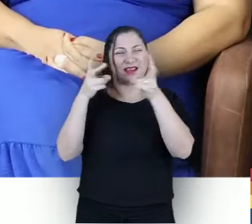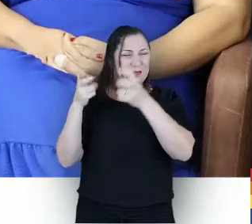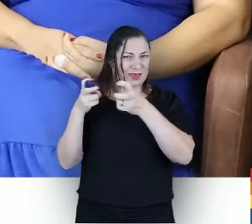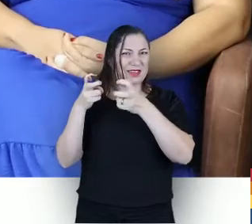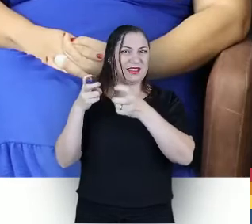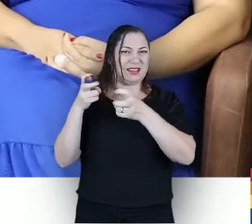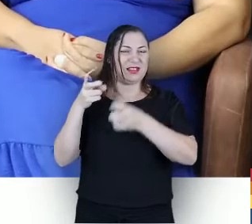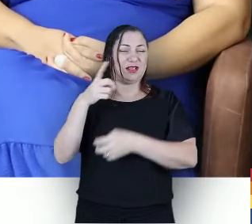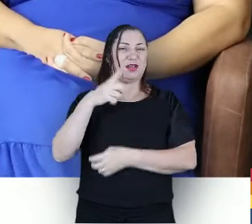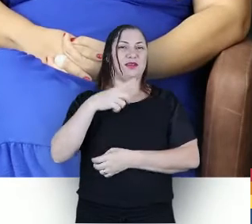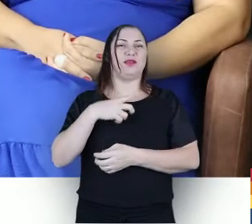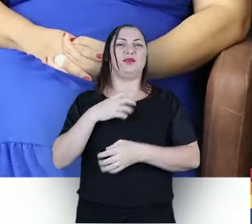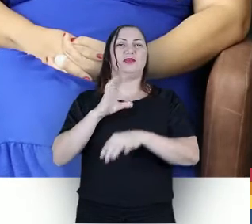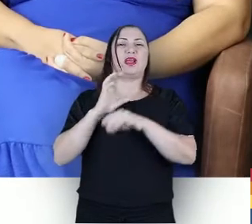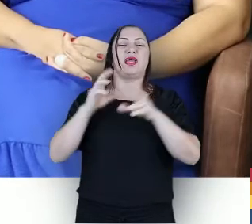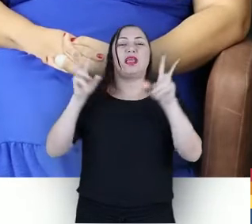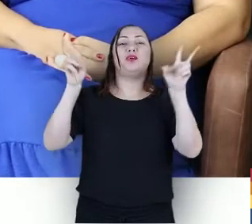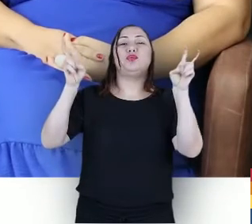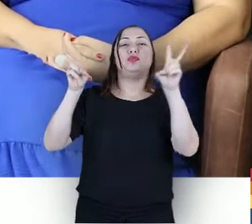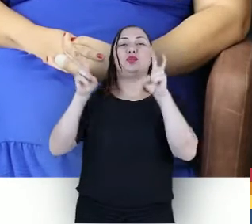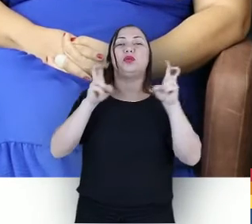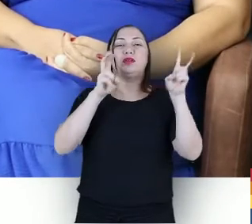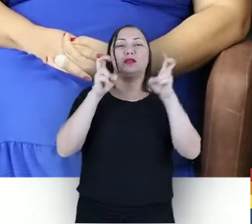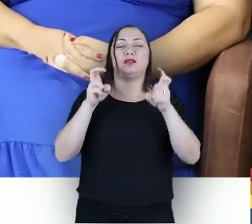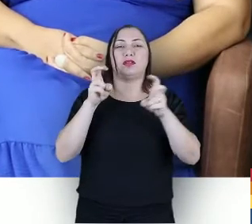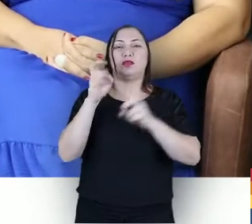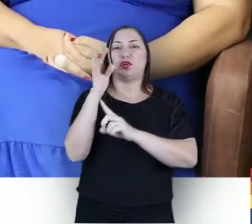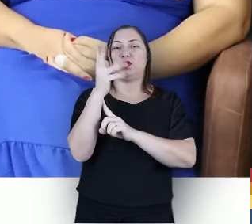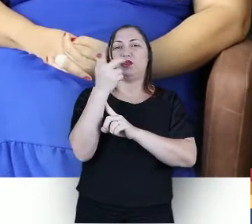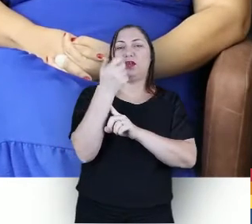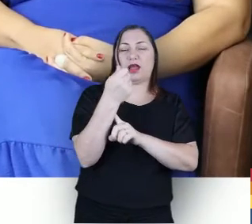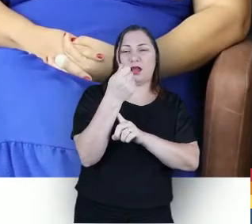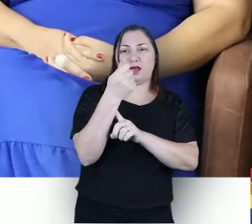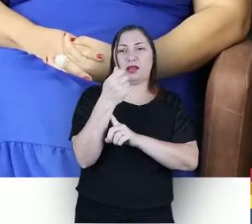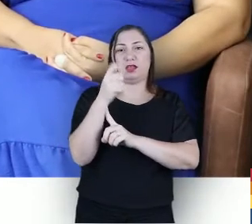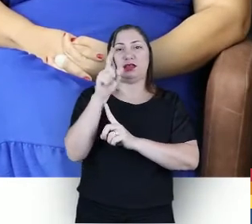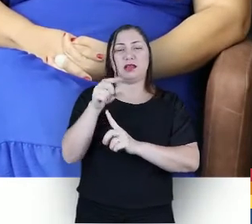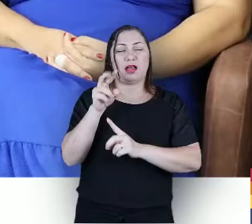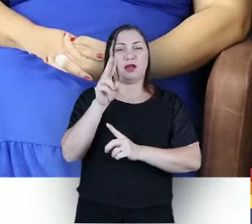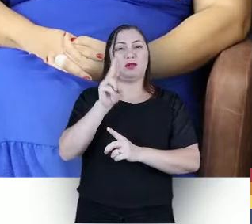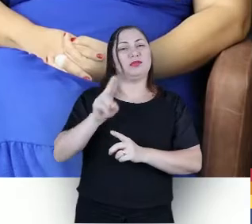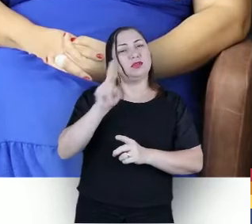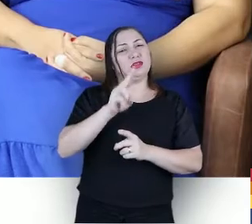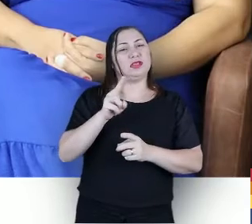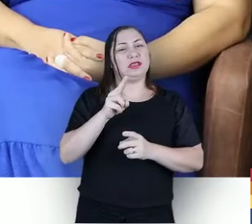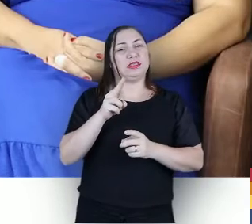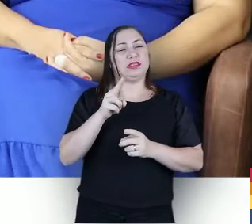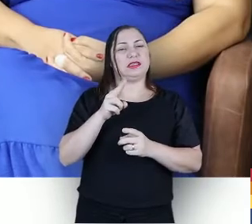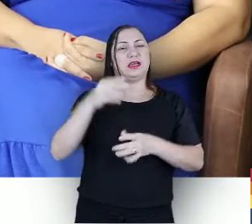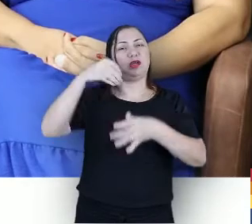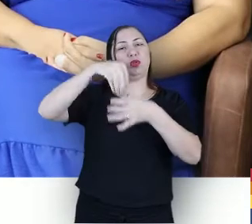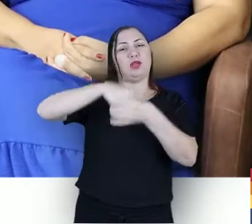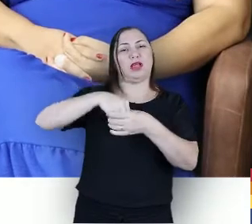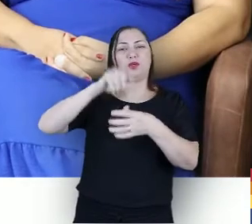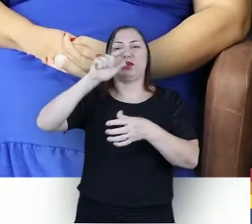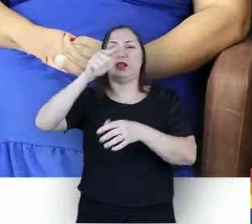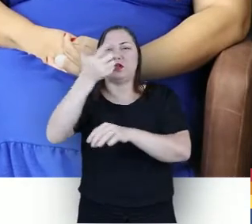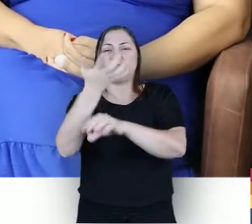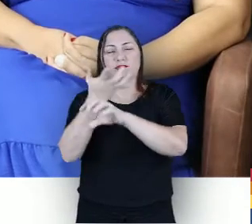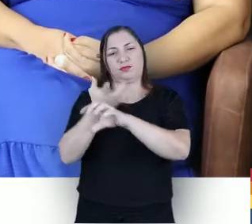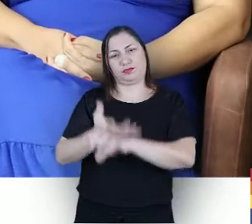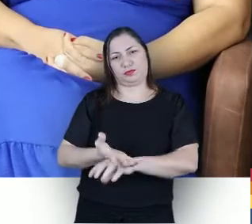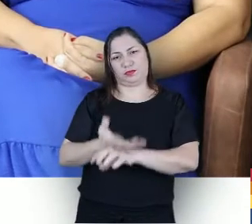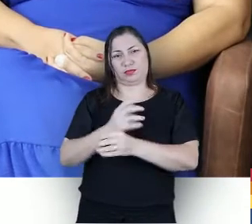eletivas, a minha pesquisa de mestrado é a respeito das disciplinas, mas porque eu tenho percebido